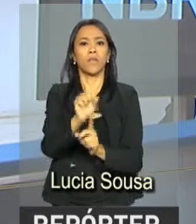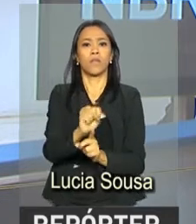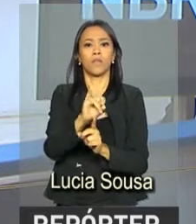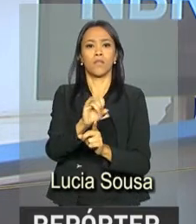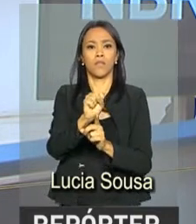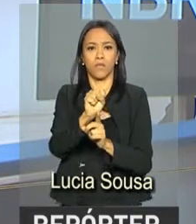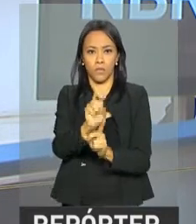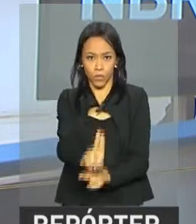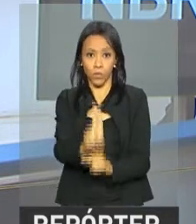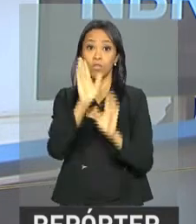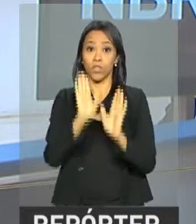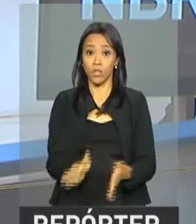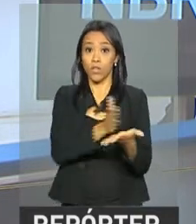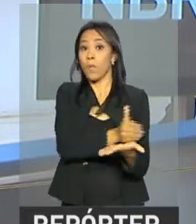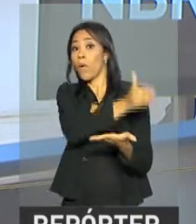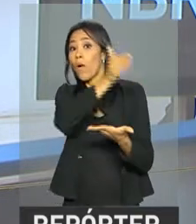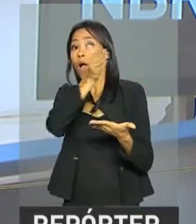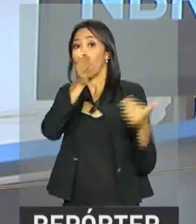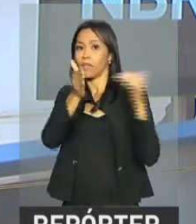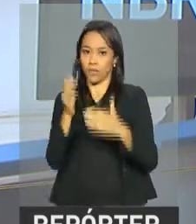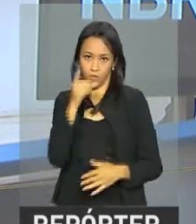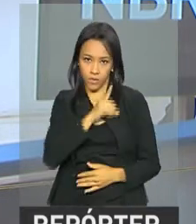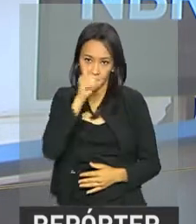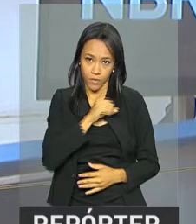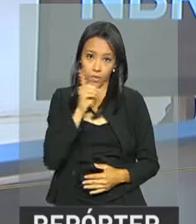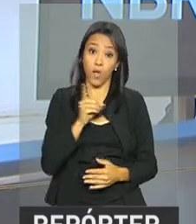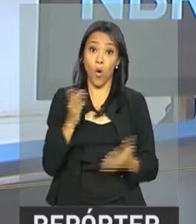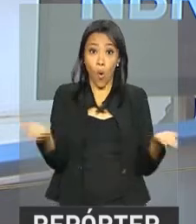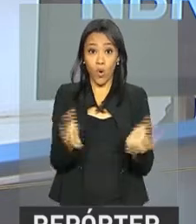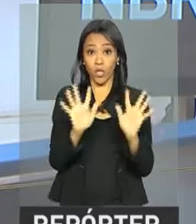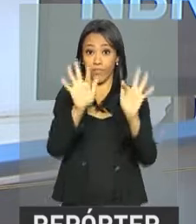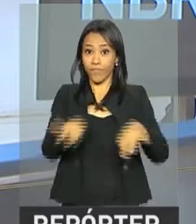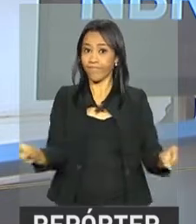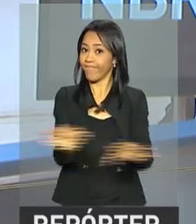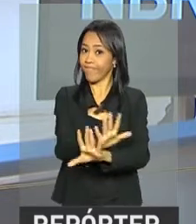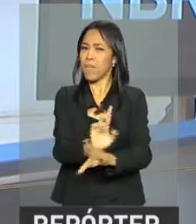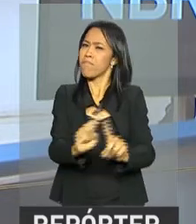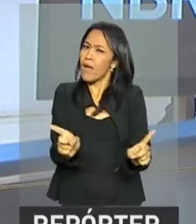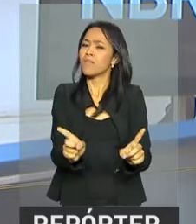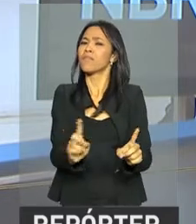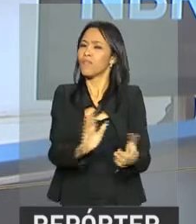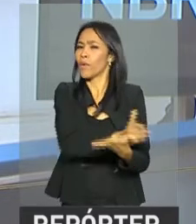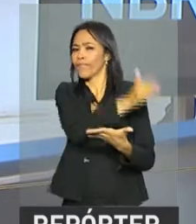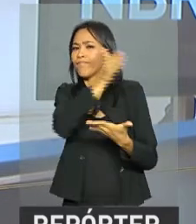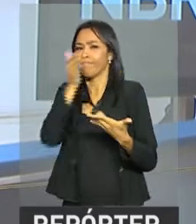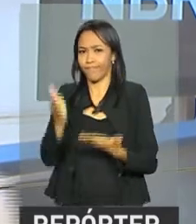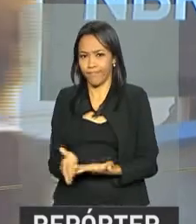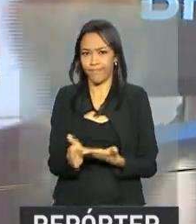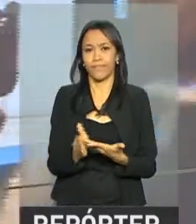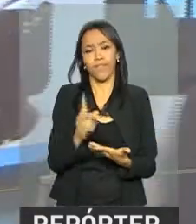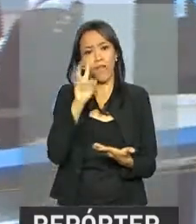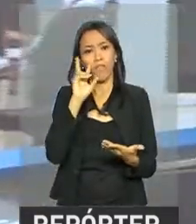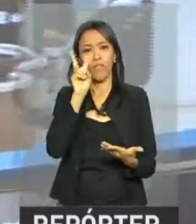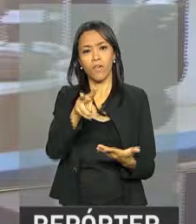seleção unificada foram prorrogadas até domingo. O prazo terminaria hoje, mas foi adiado. Vamos então à nossa